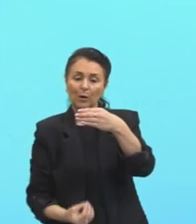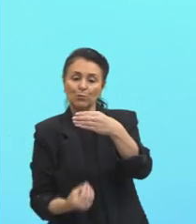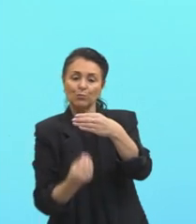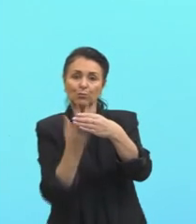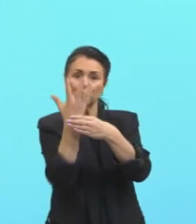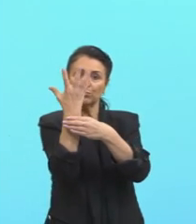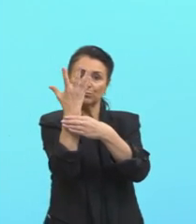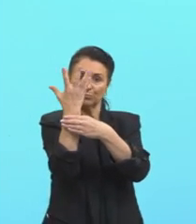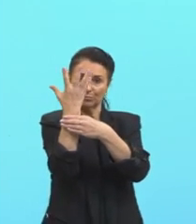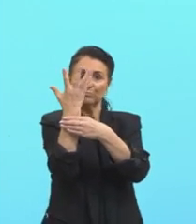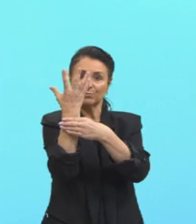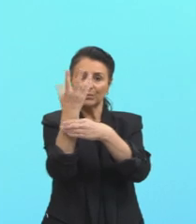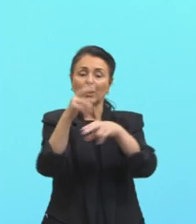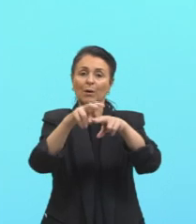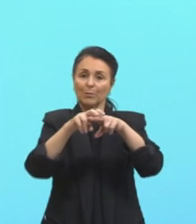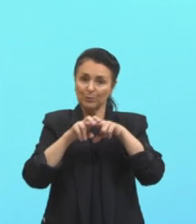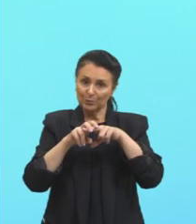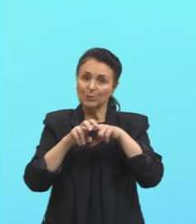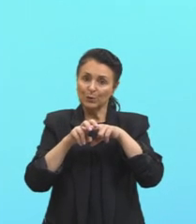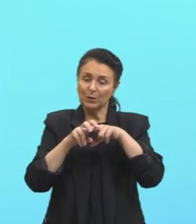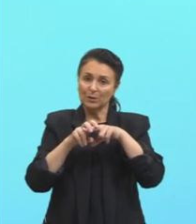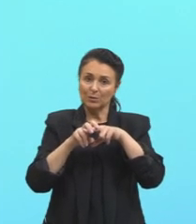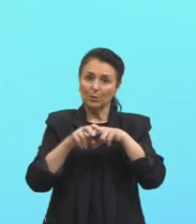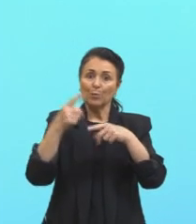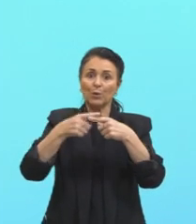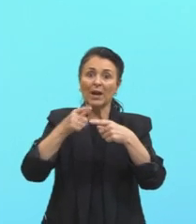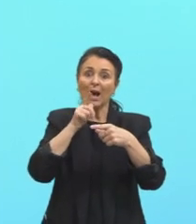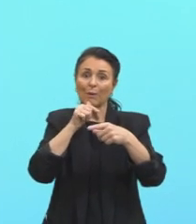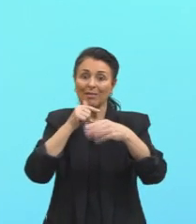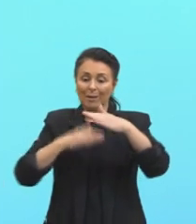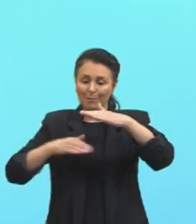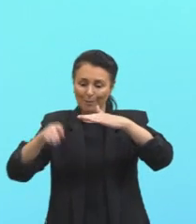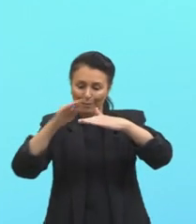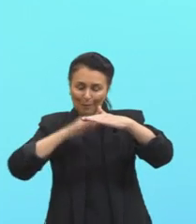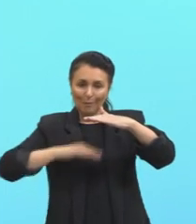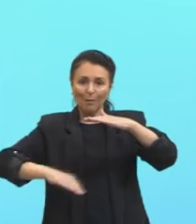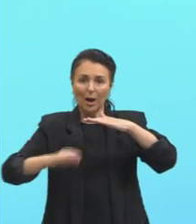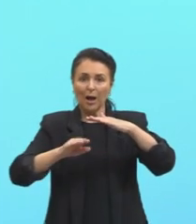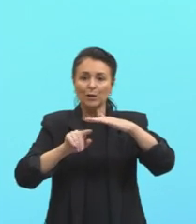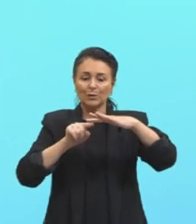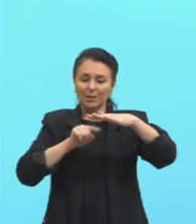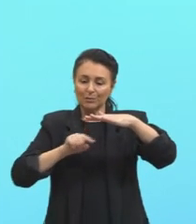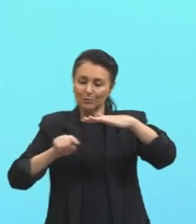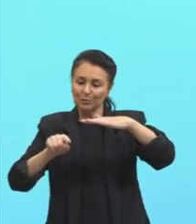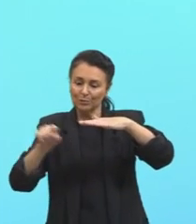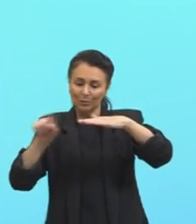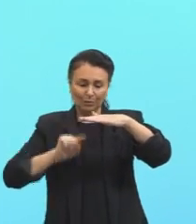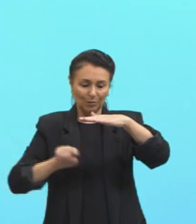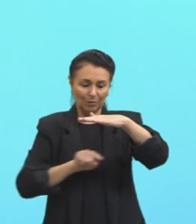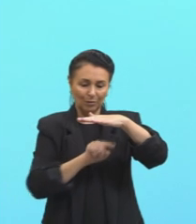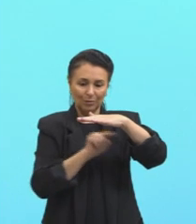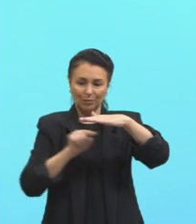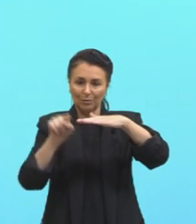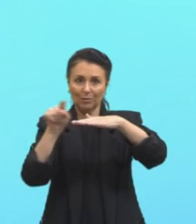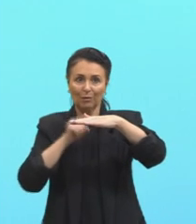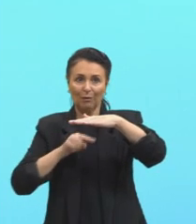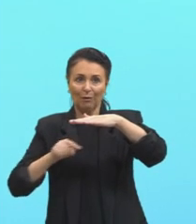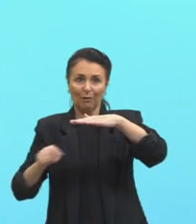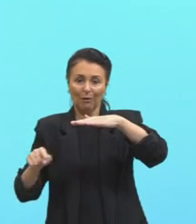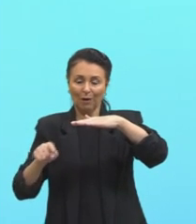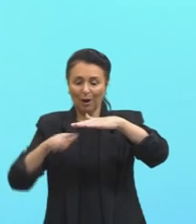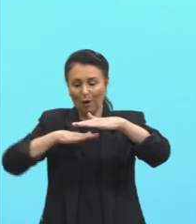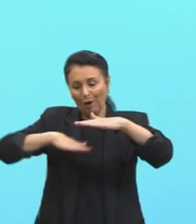do da terra né dentro do som Ah então tu tem os vasos comunicantes Olha bem direitinho aqui ó o nível da água né